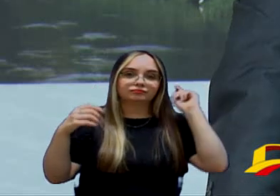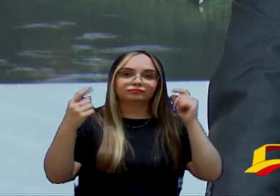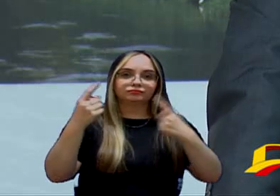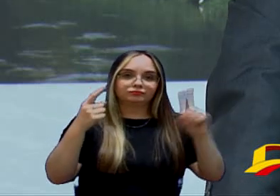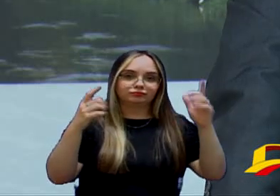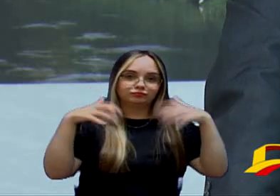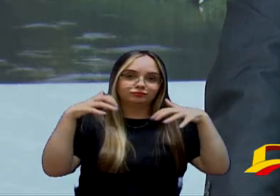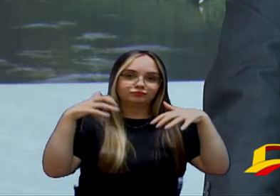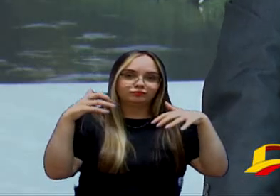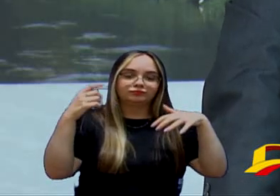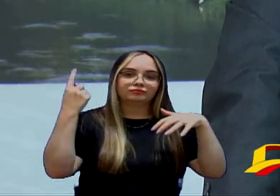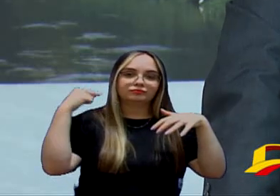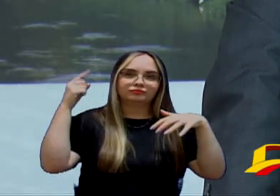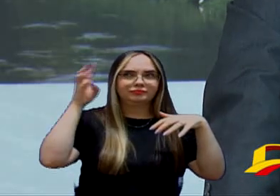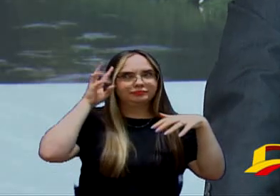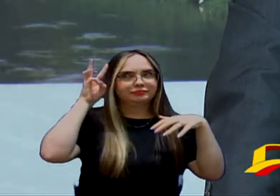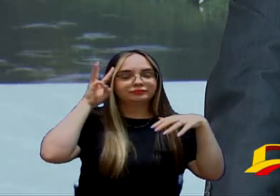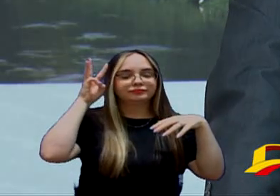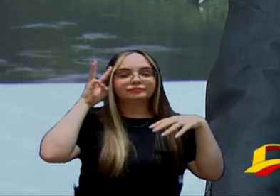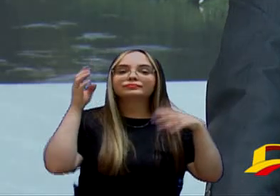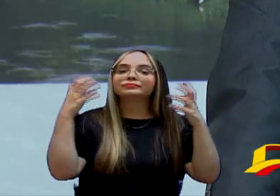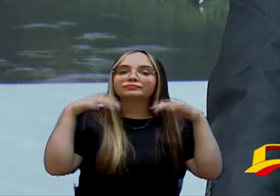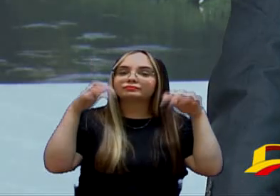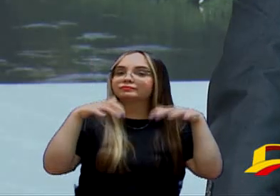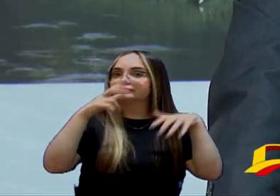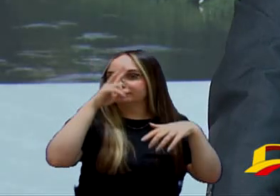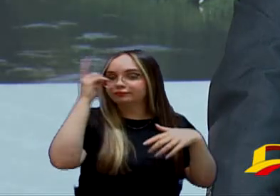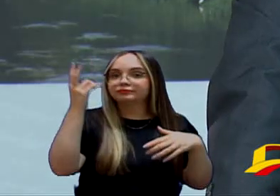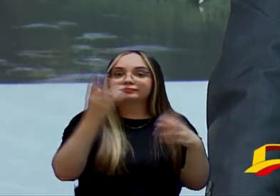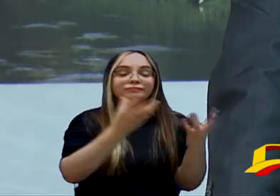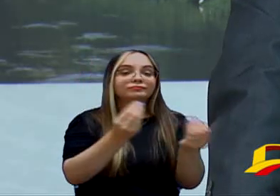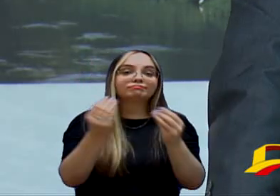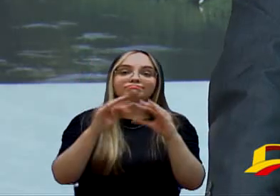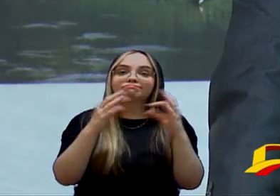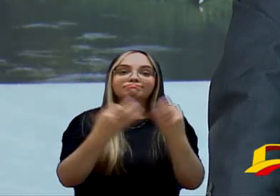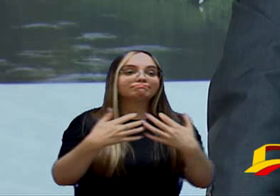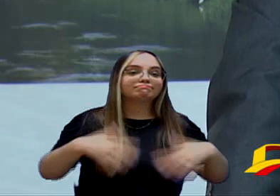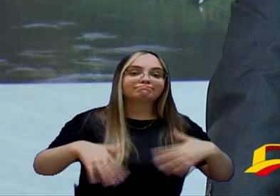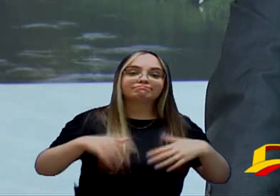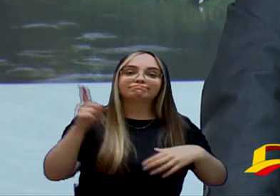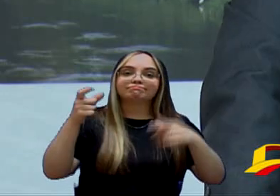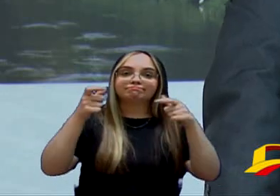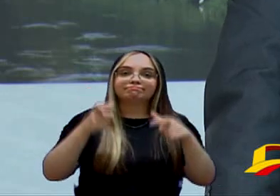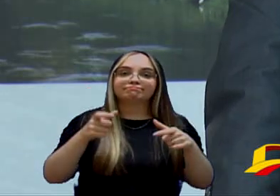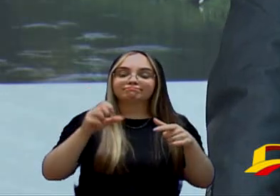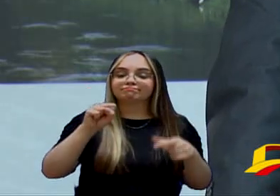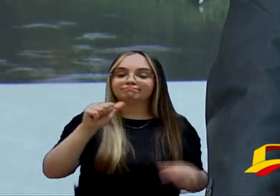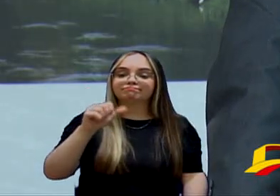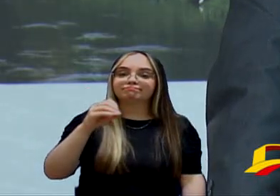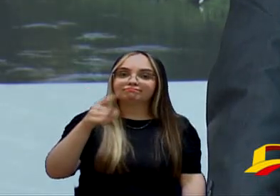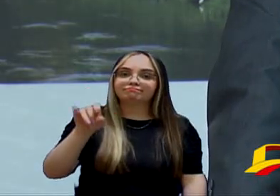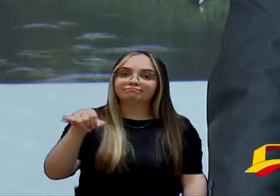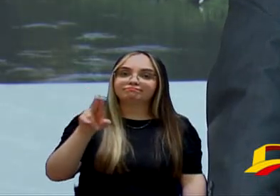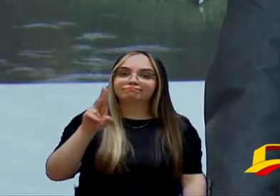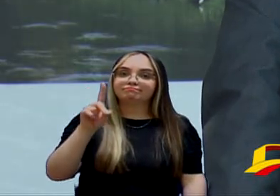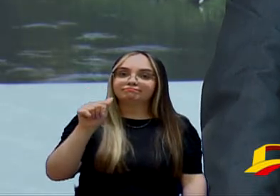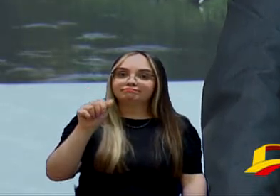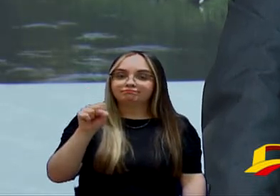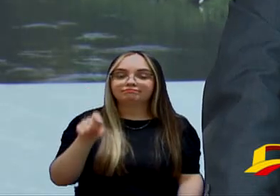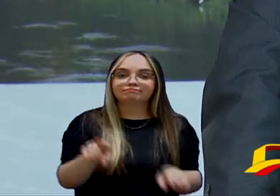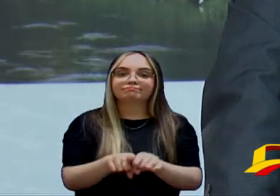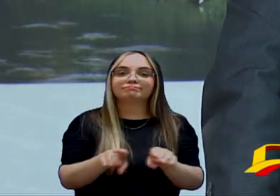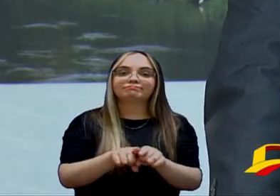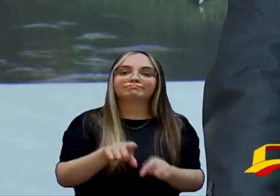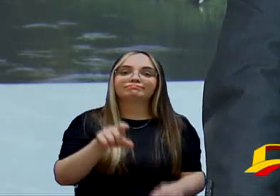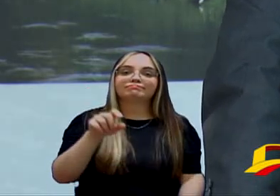teve que foi aí terça-feira muitas famílias ficaram isoladas na Rua São Judas Tadeu ali também na luz